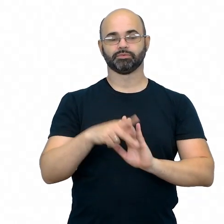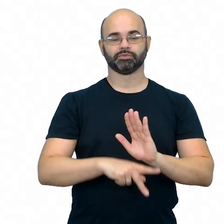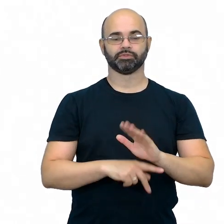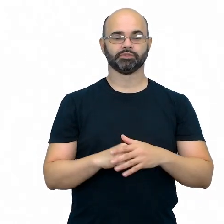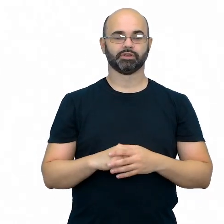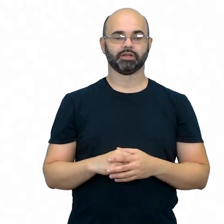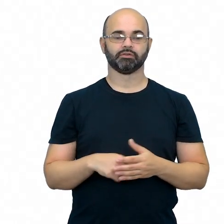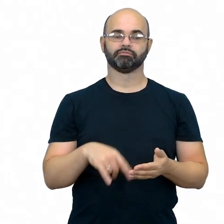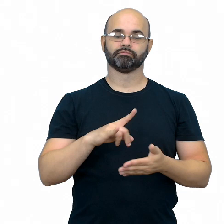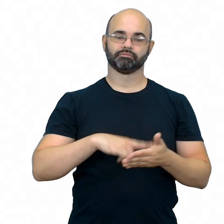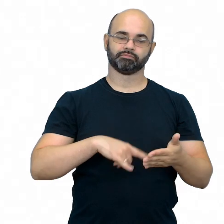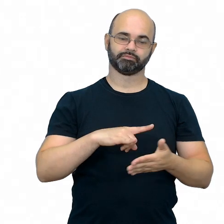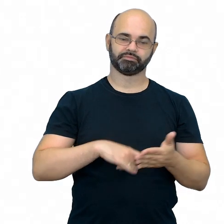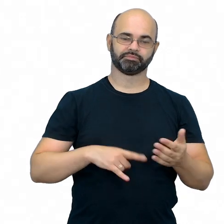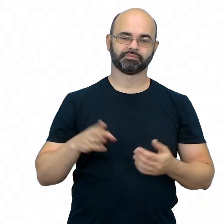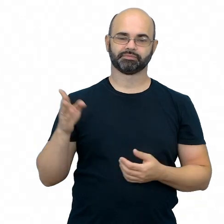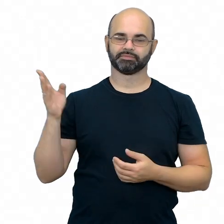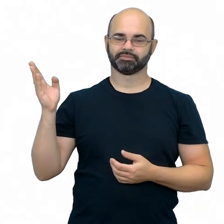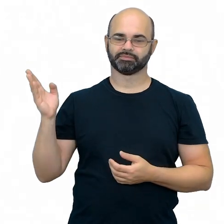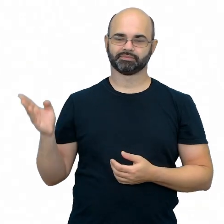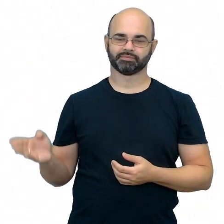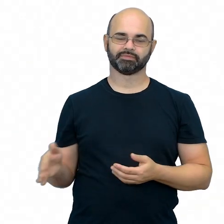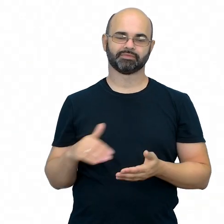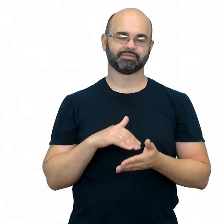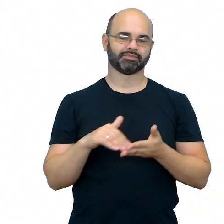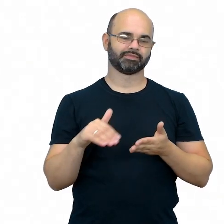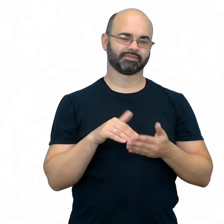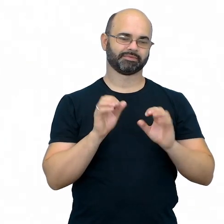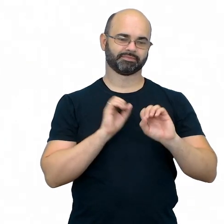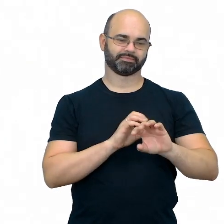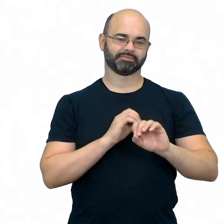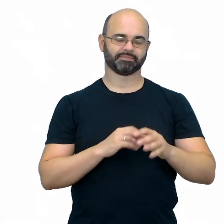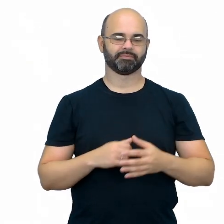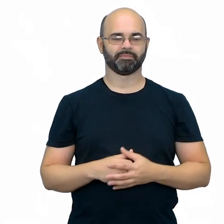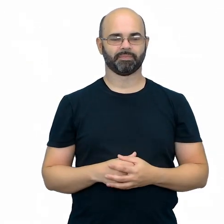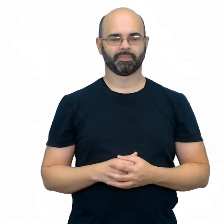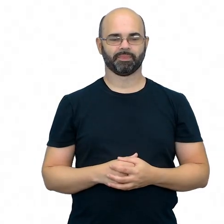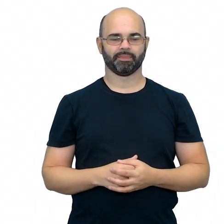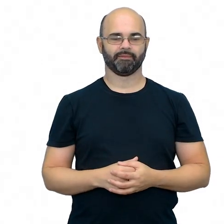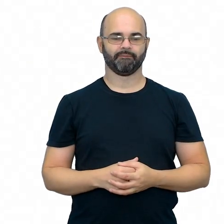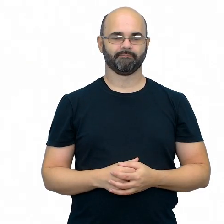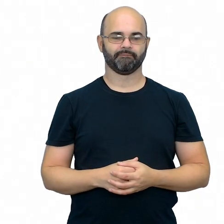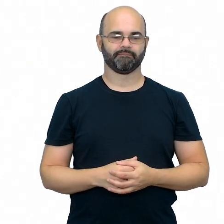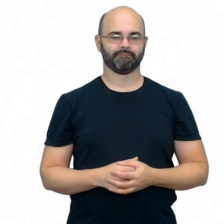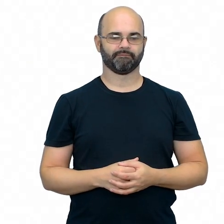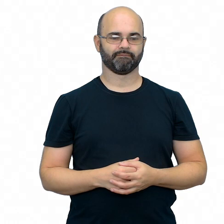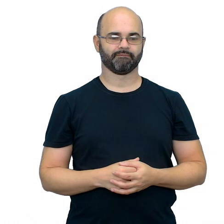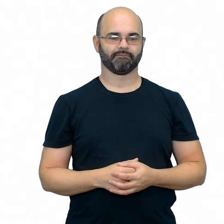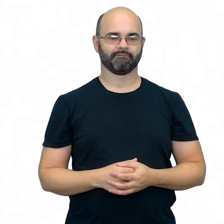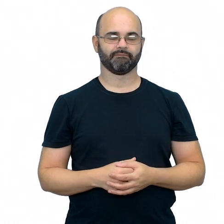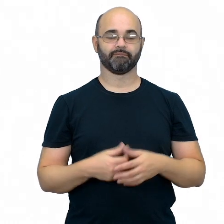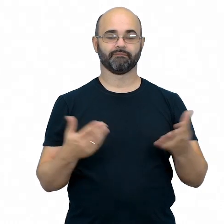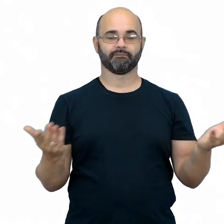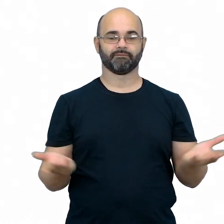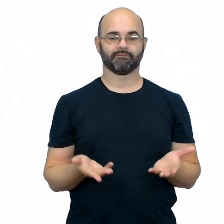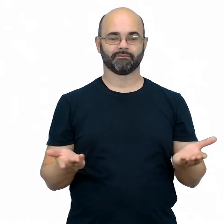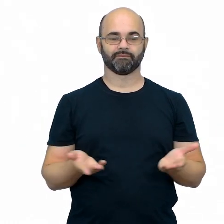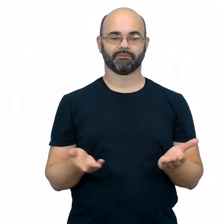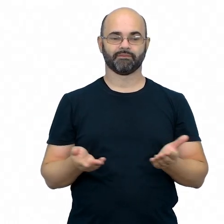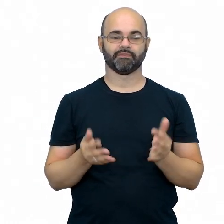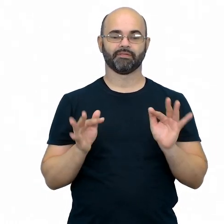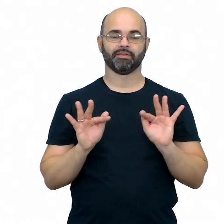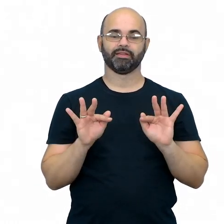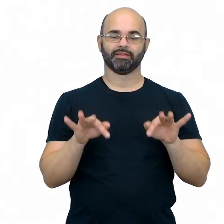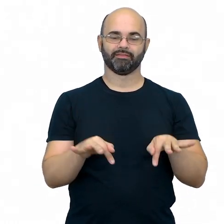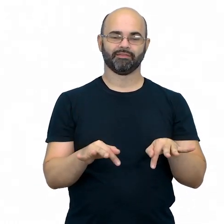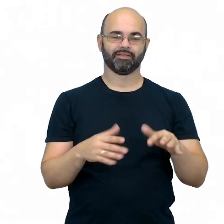documentos que estão à disposição na Secretaria de Educação. Bom, eu encerro hoje essa transmissão